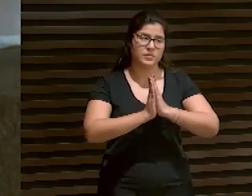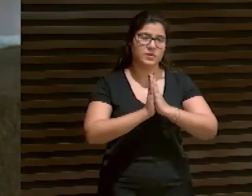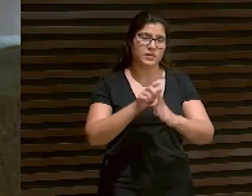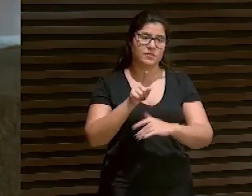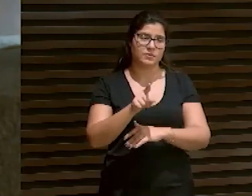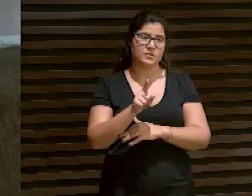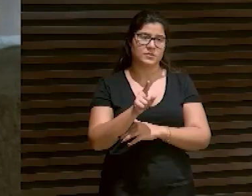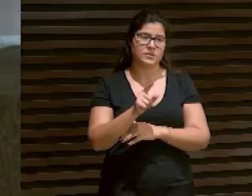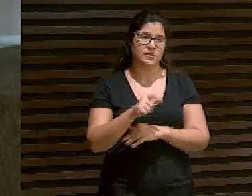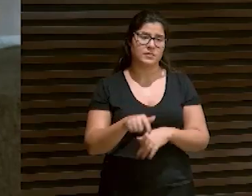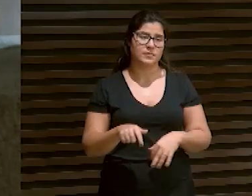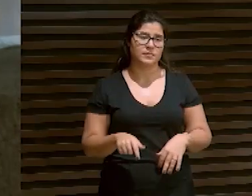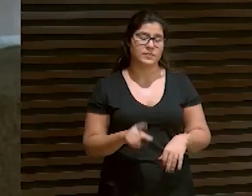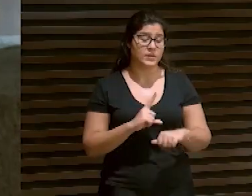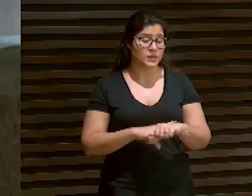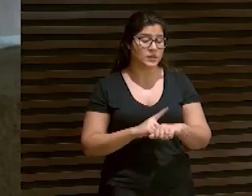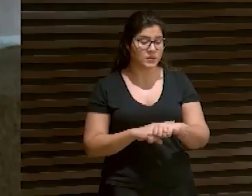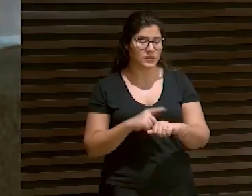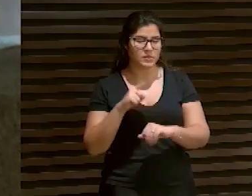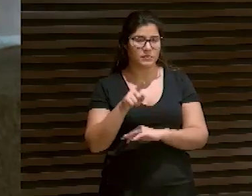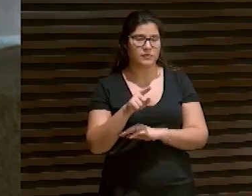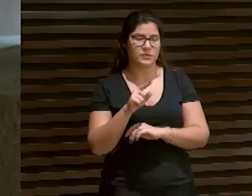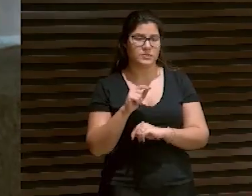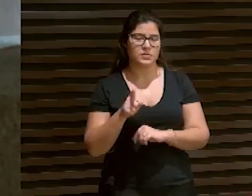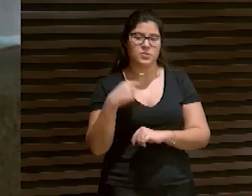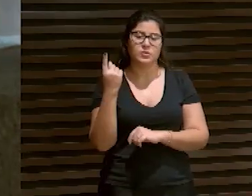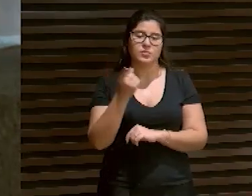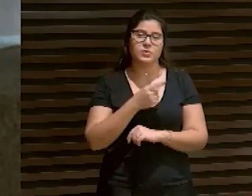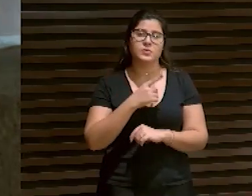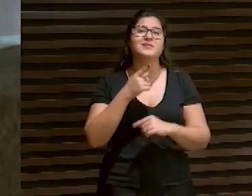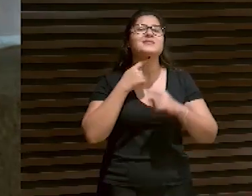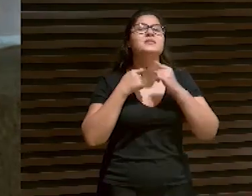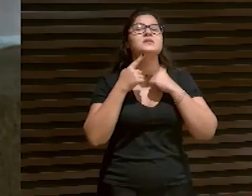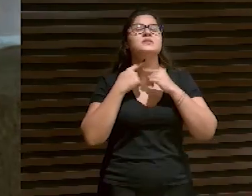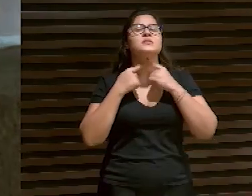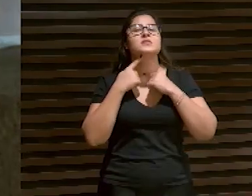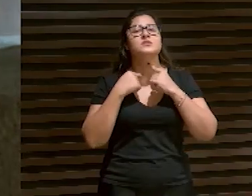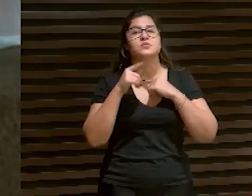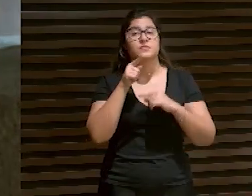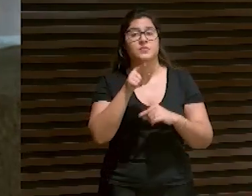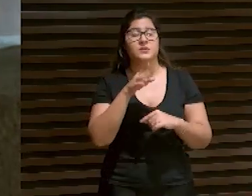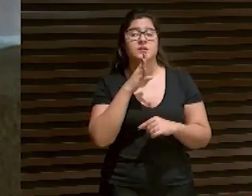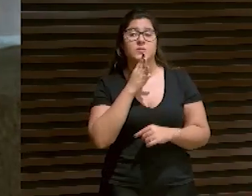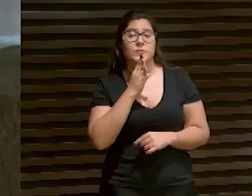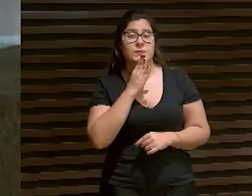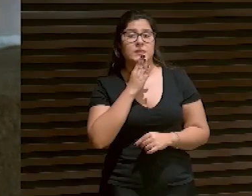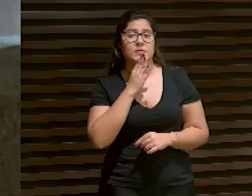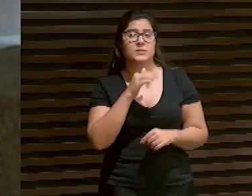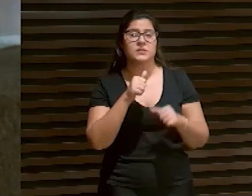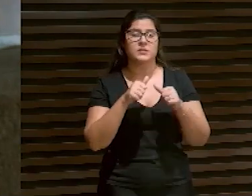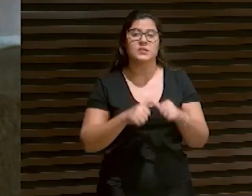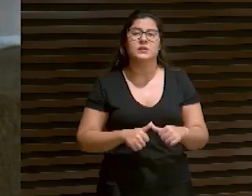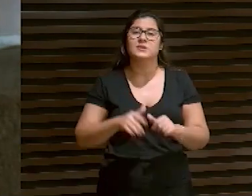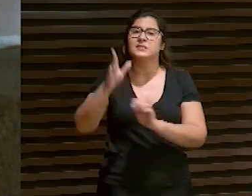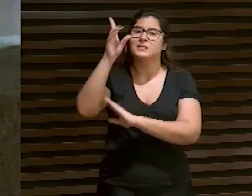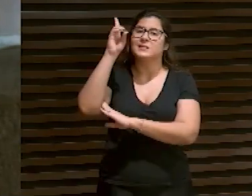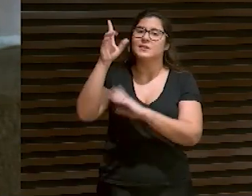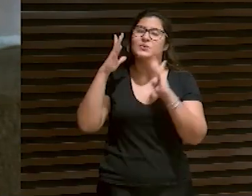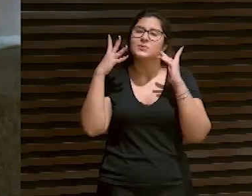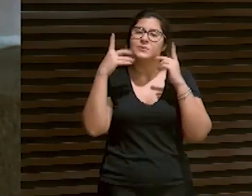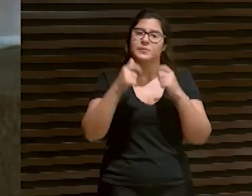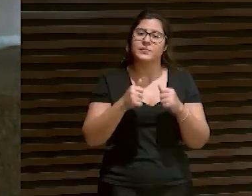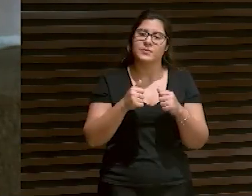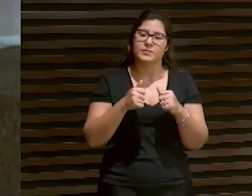para poder passar tempo com você, porque o nosso desejo é que você conheça esse Deus maravilhoso.